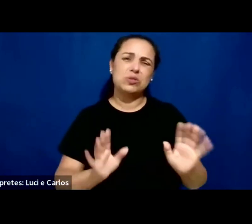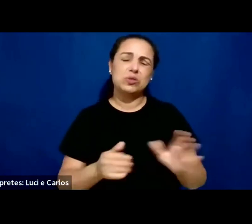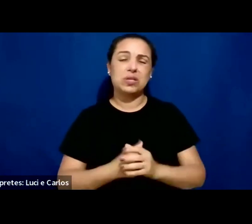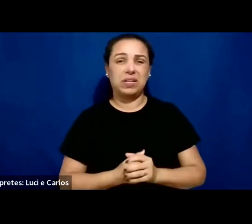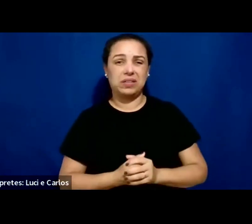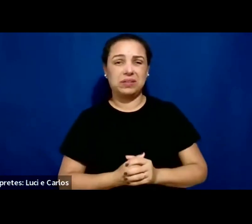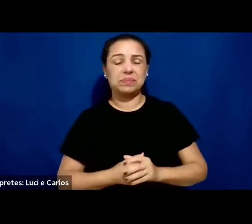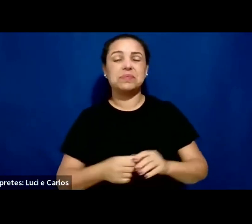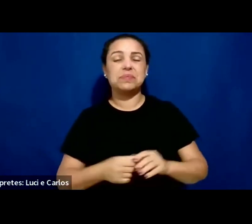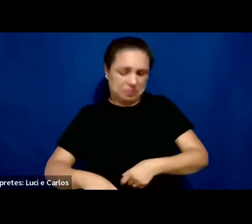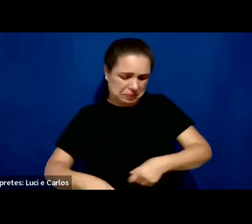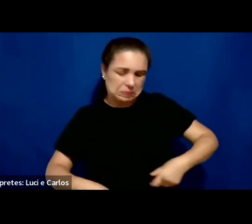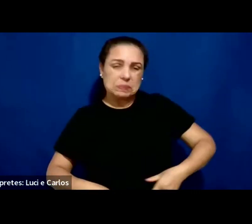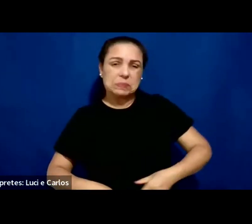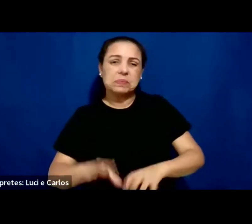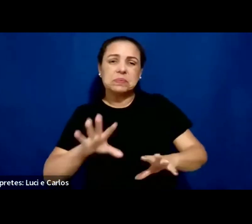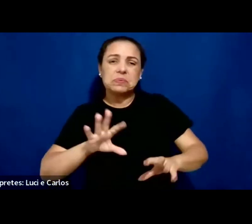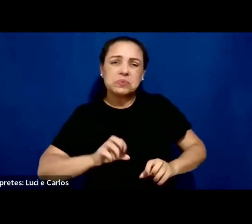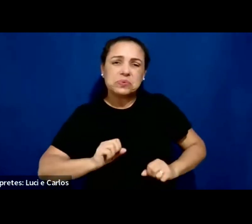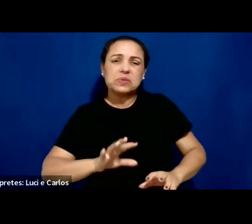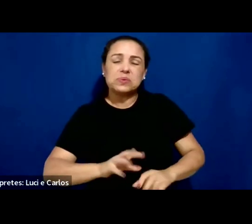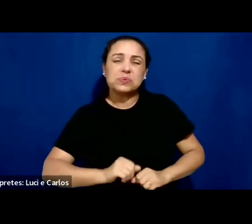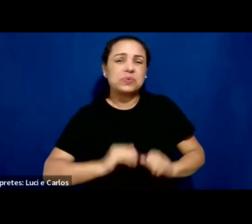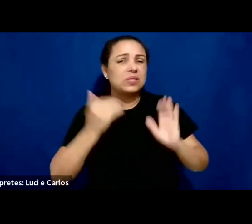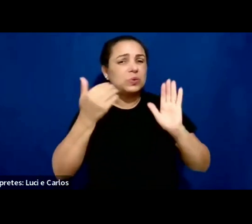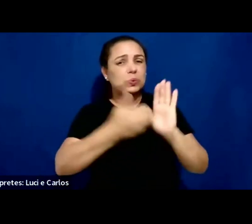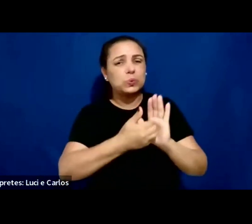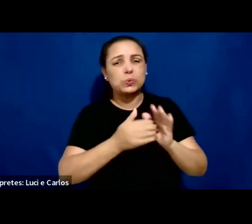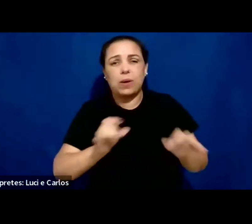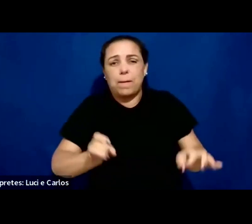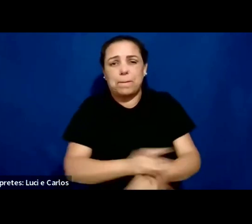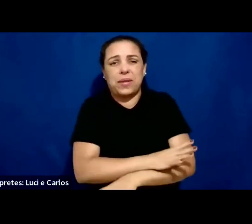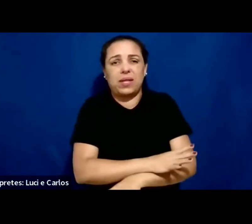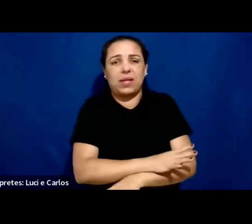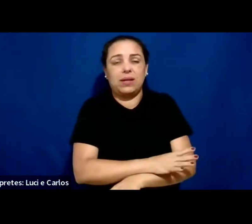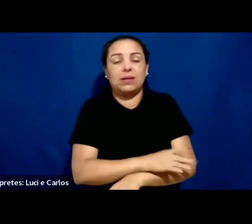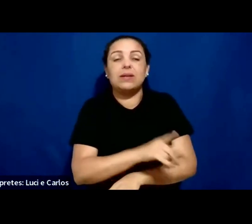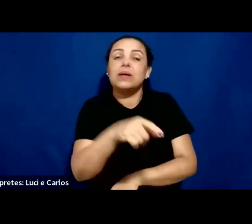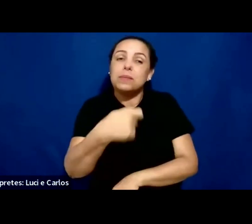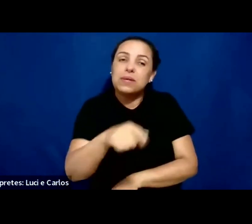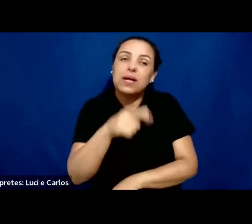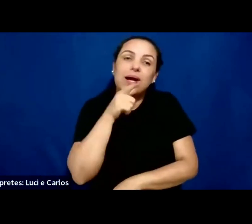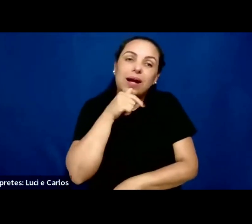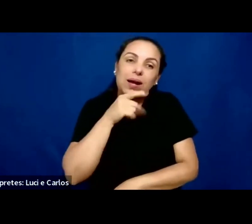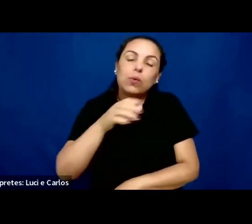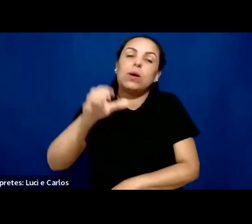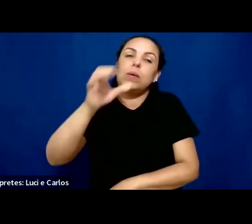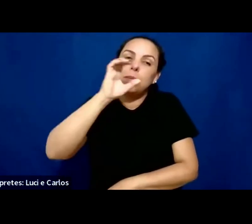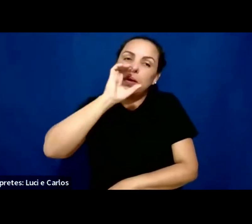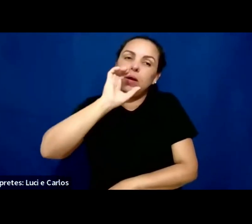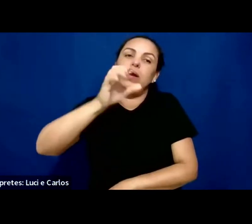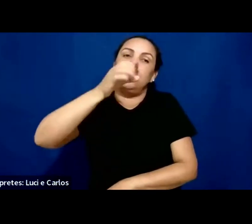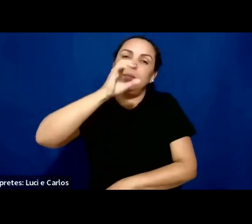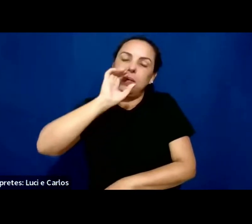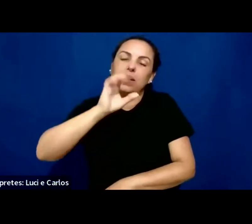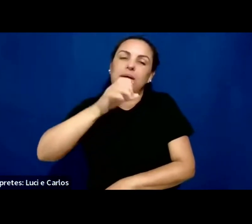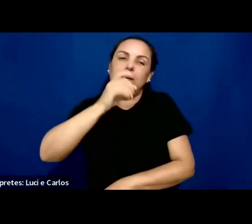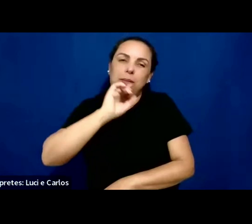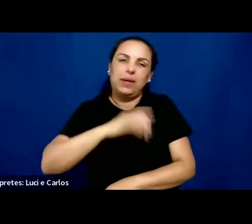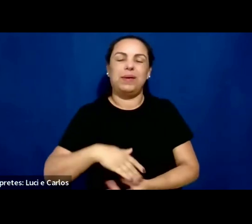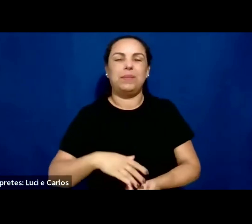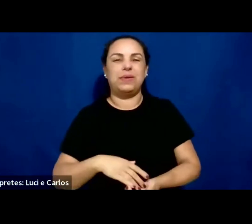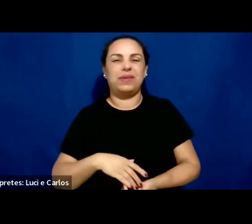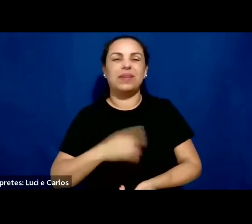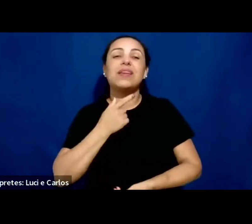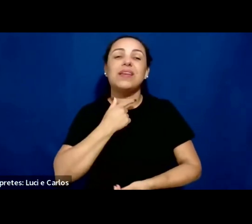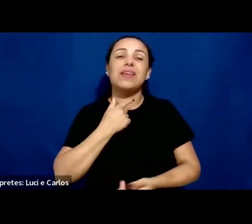água. Quando você bebe água e você dá vontade de urinar, não é a água que você está bebendo que está saindo, é